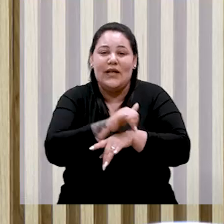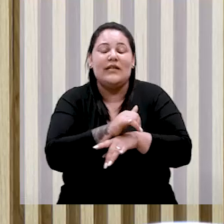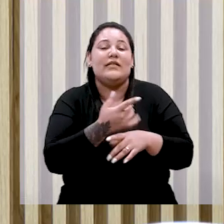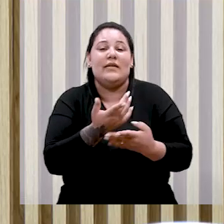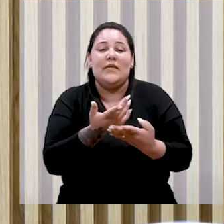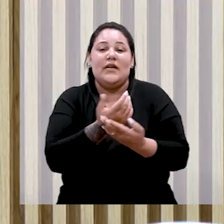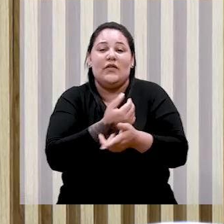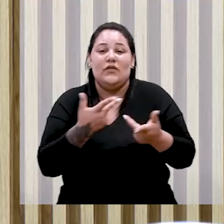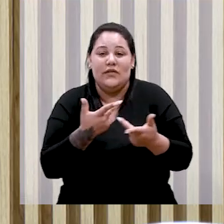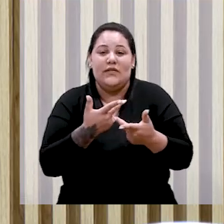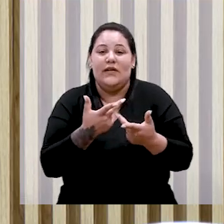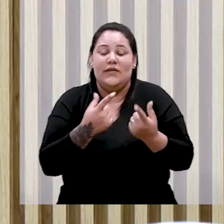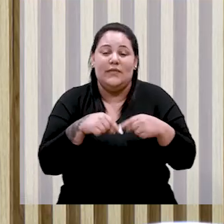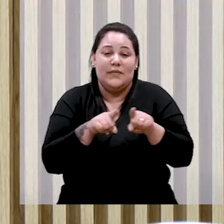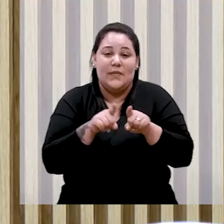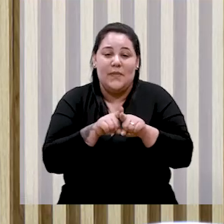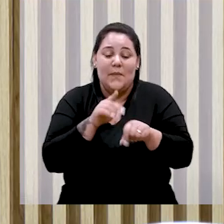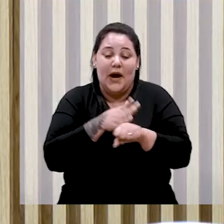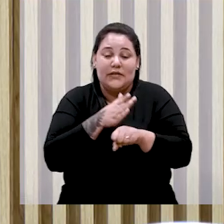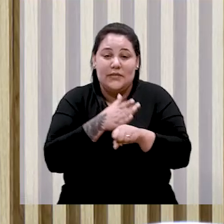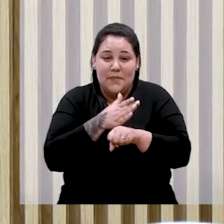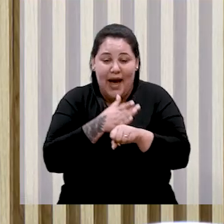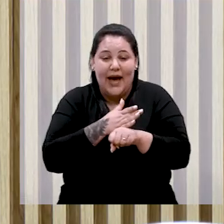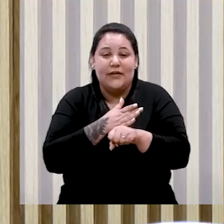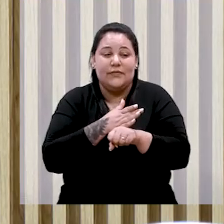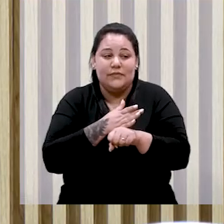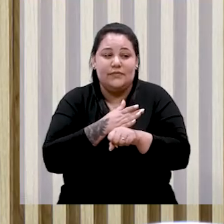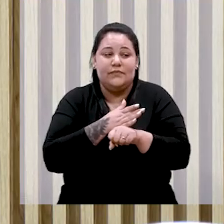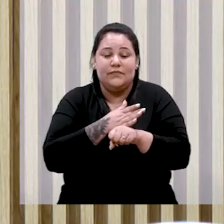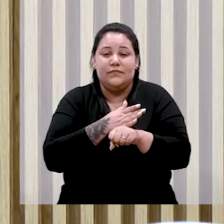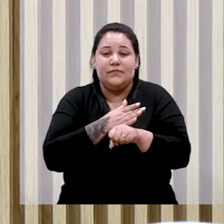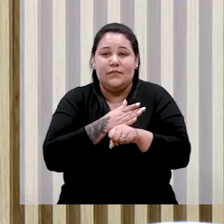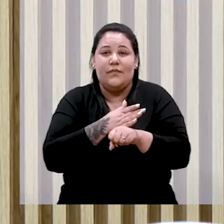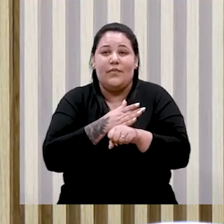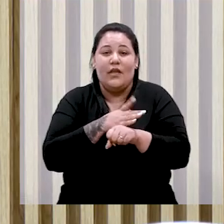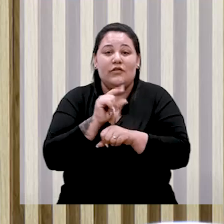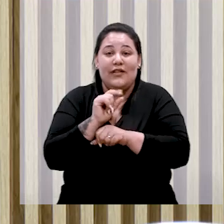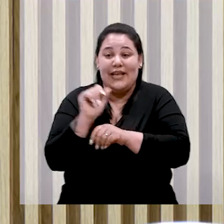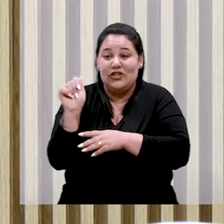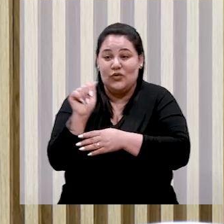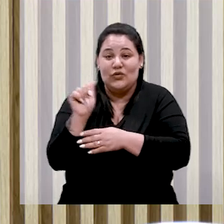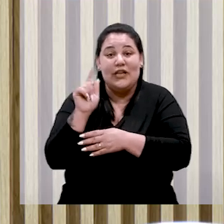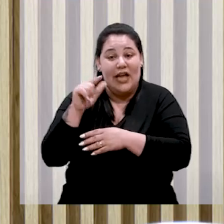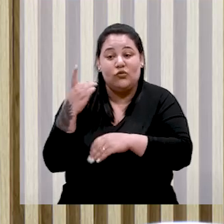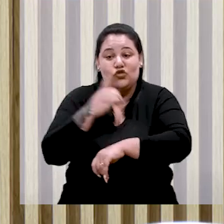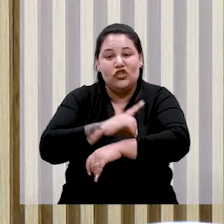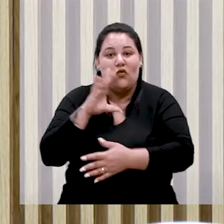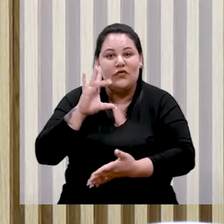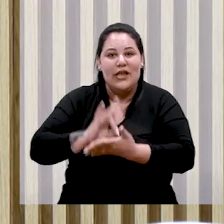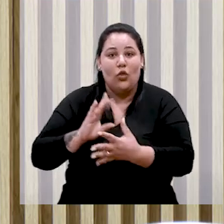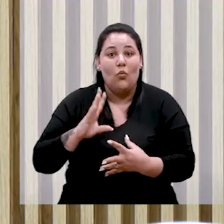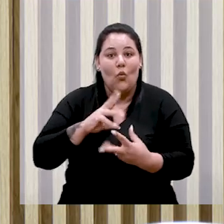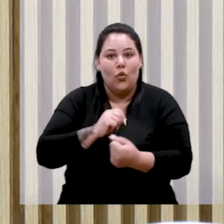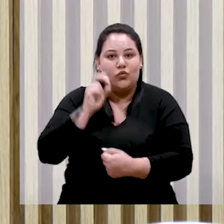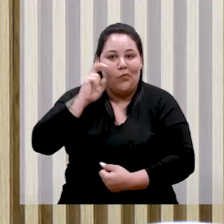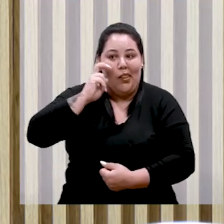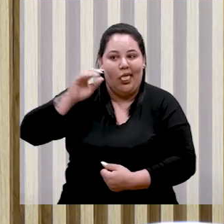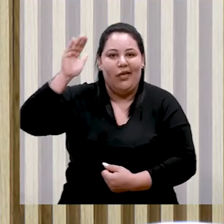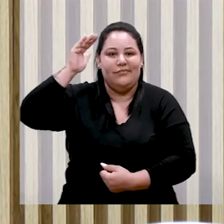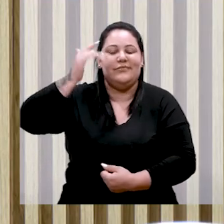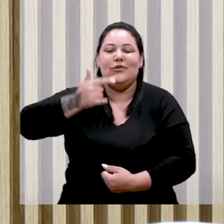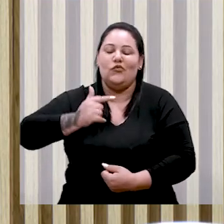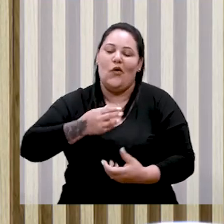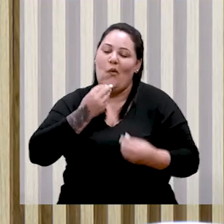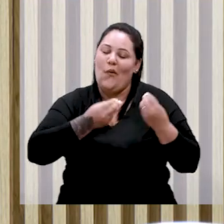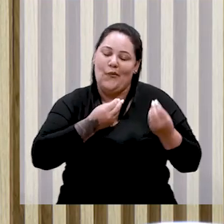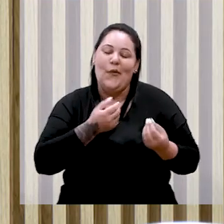que participaram dessa Semana das Altas Habilidades, que é lá na semana de 10 de agosto, né? Que 10 de agosto é o Dia Mundial da Superdotação. Então não tinha